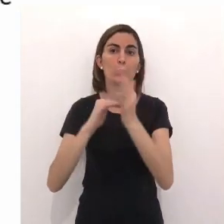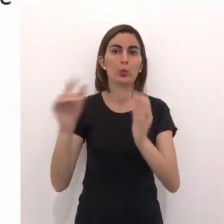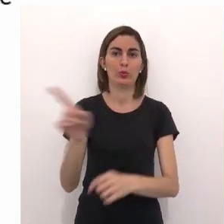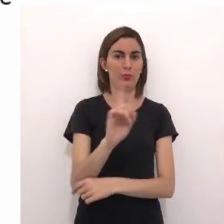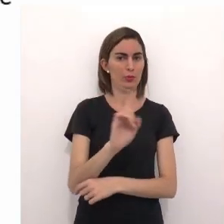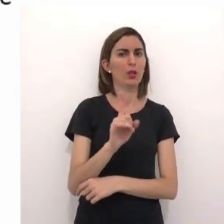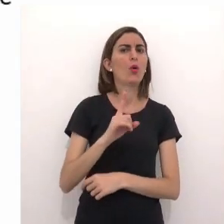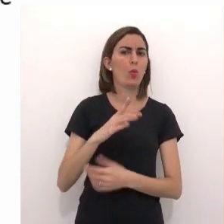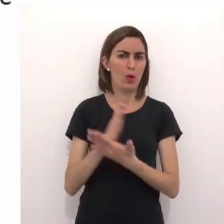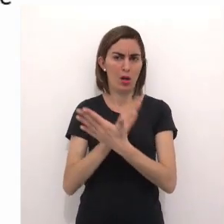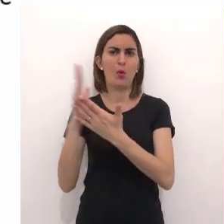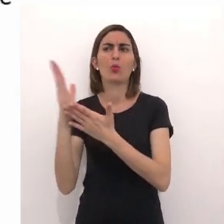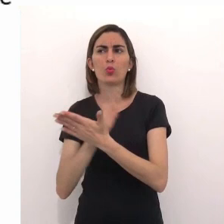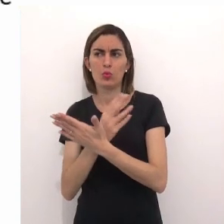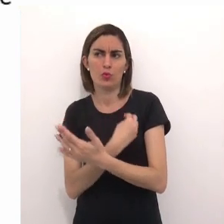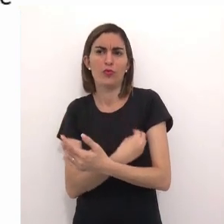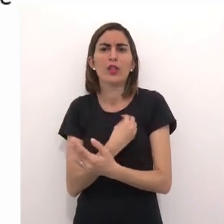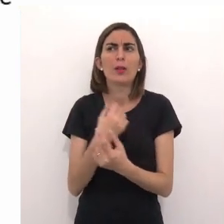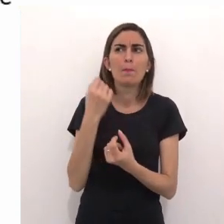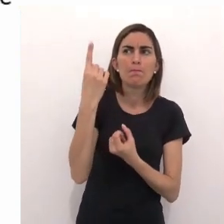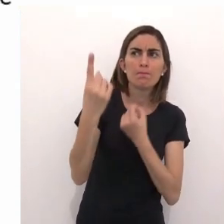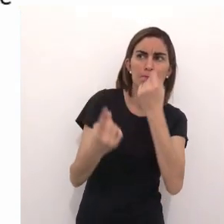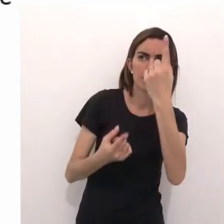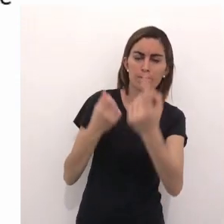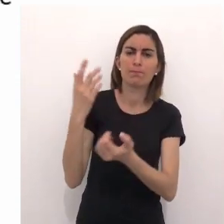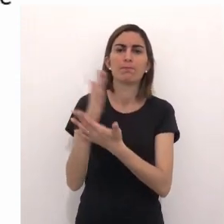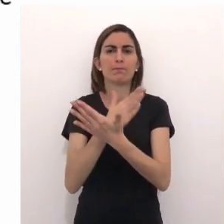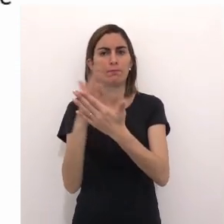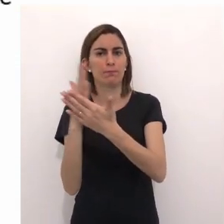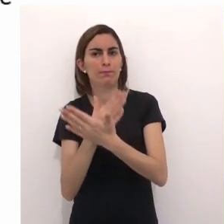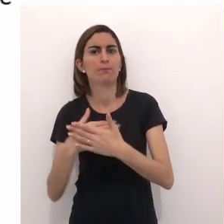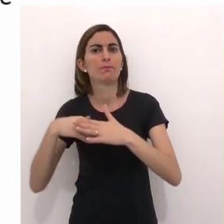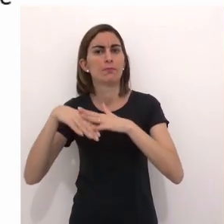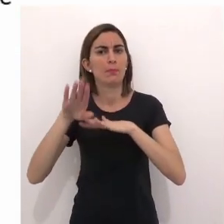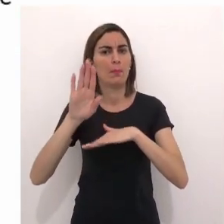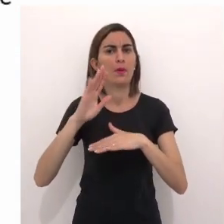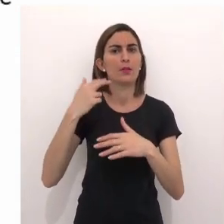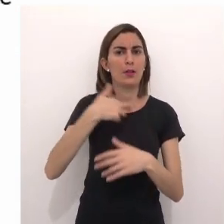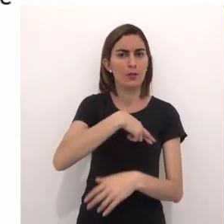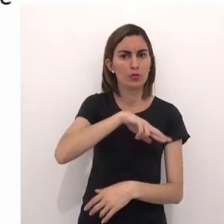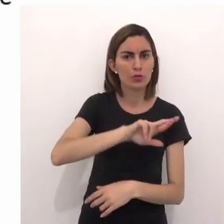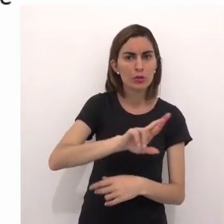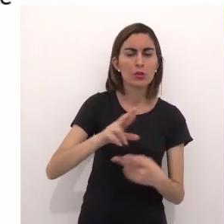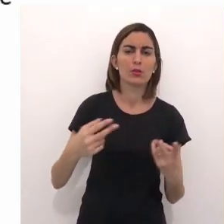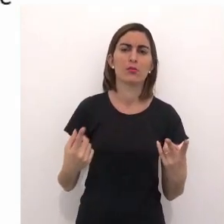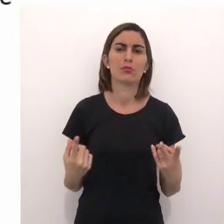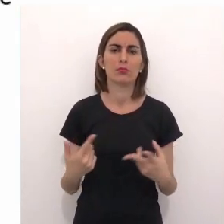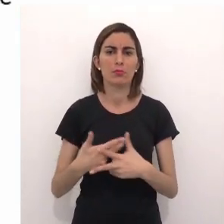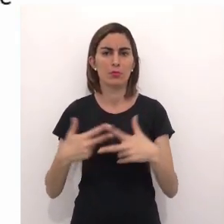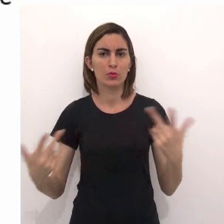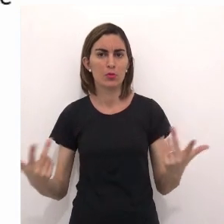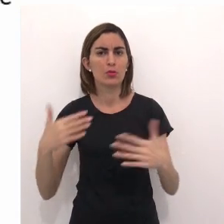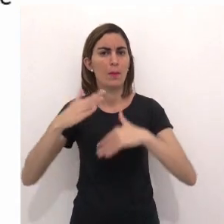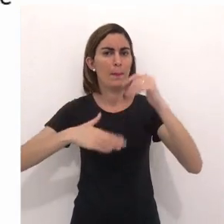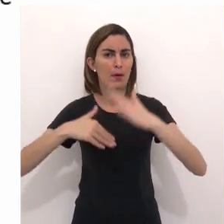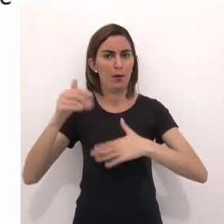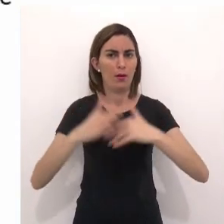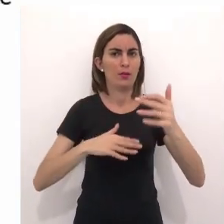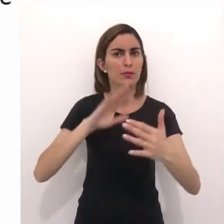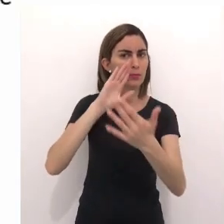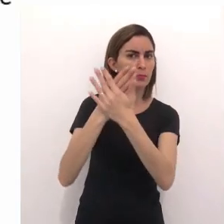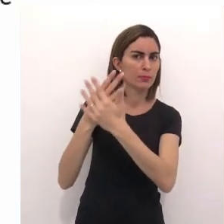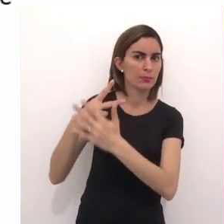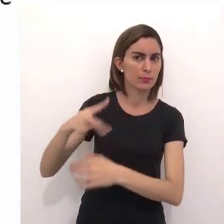Esta sobreviveu ao fazer reelaborações de suas práticas religiosas e das práticas